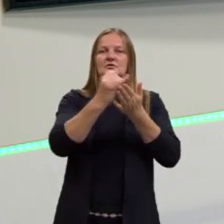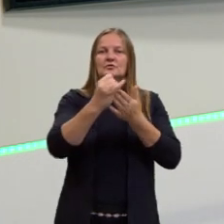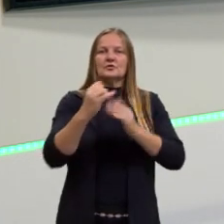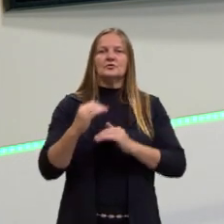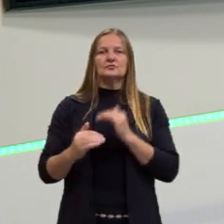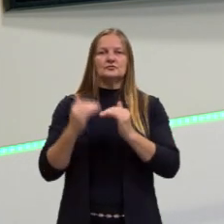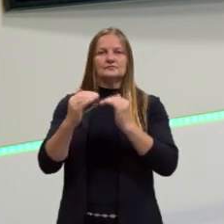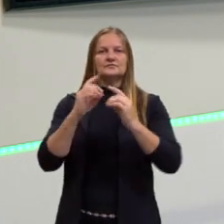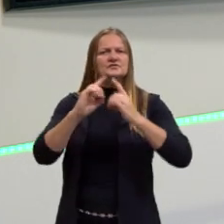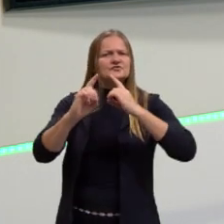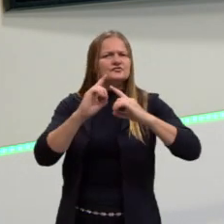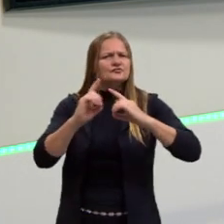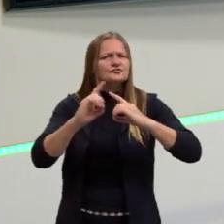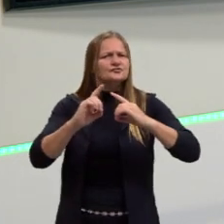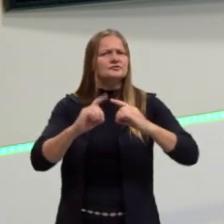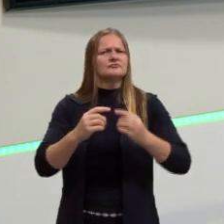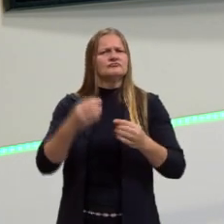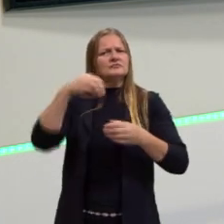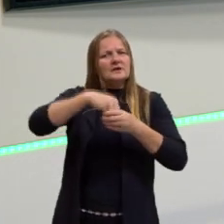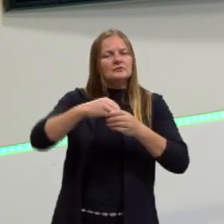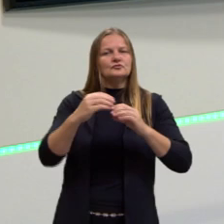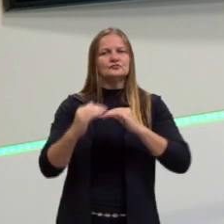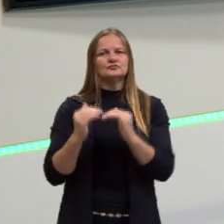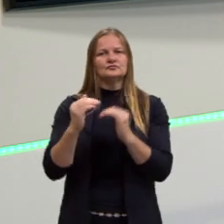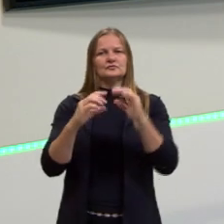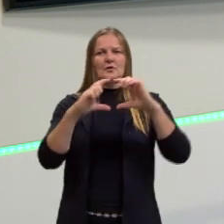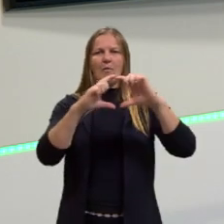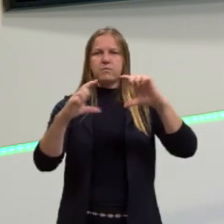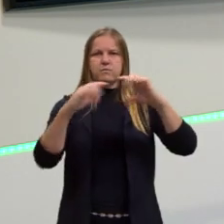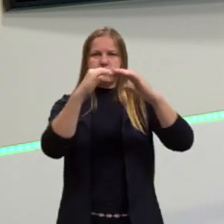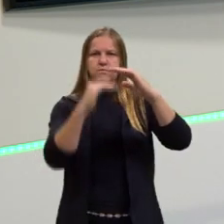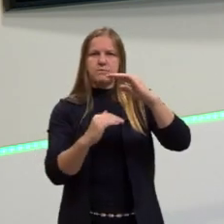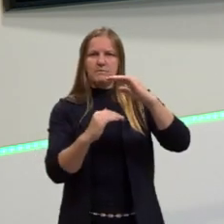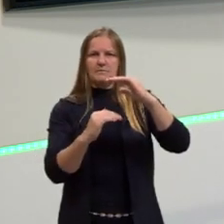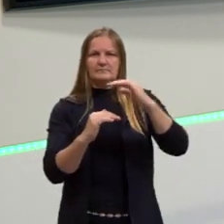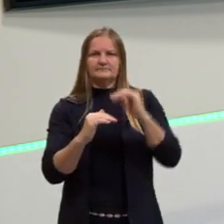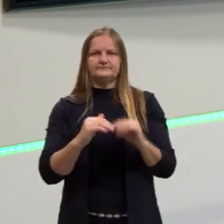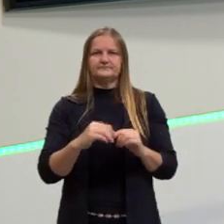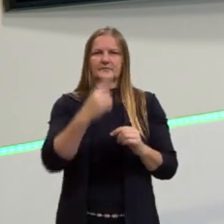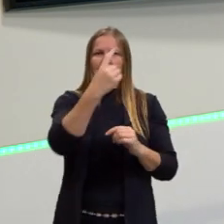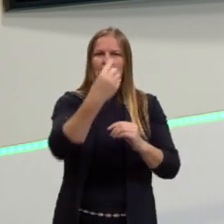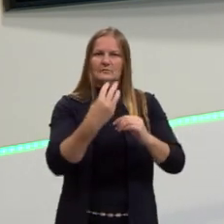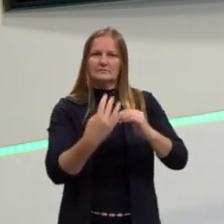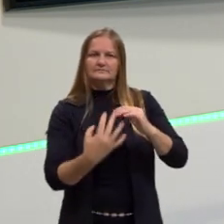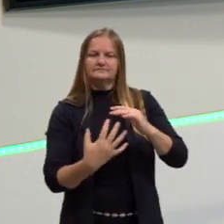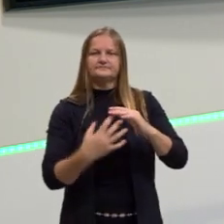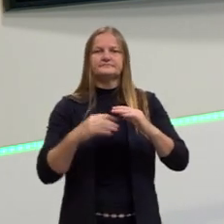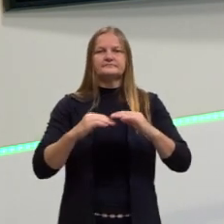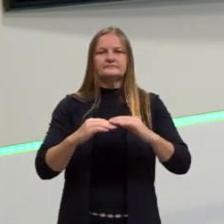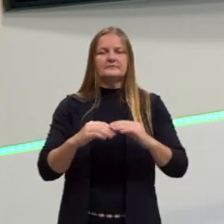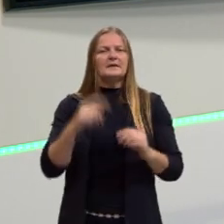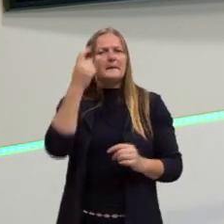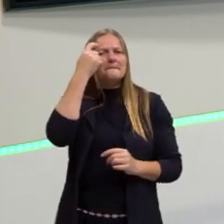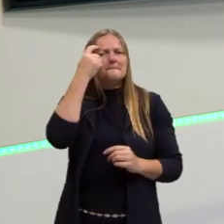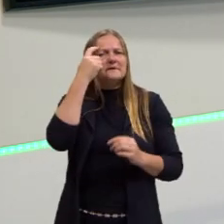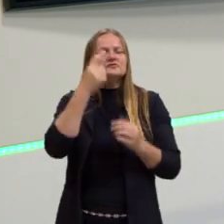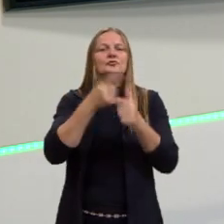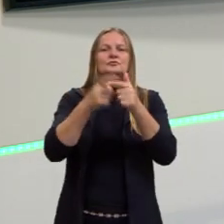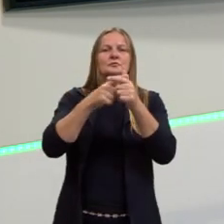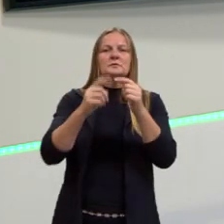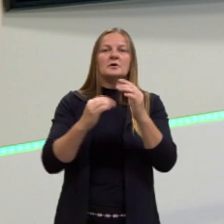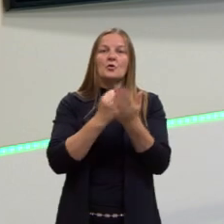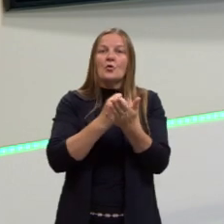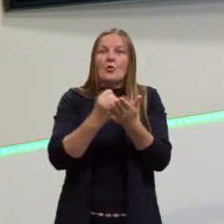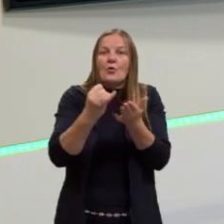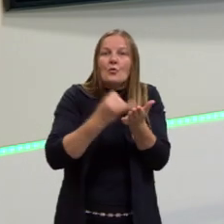e discutida no desenvolvimento certo então sempre isso pensei na problemática que foi exposta